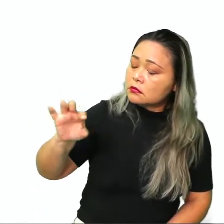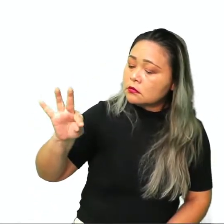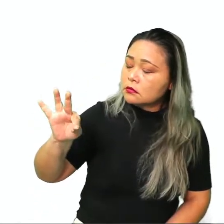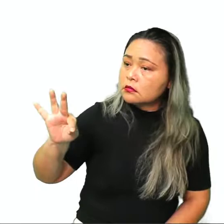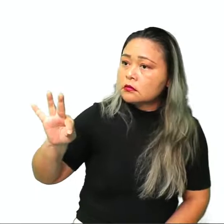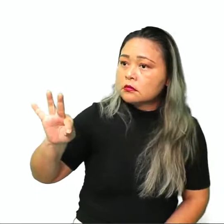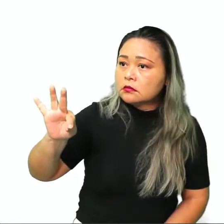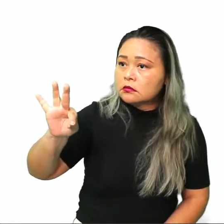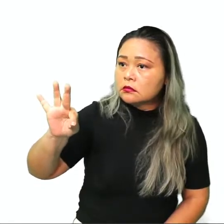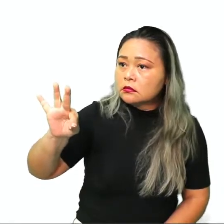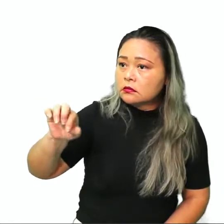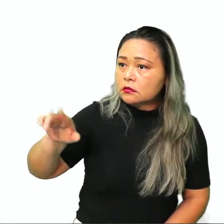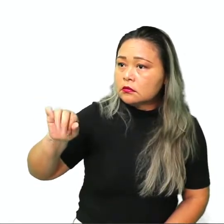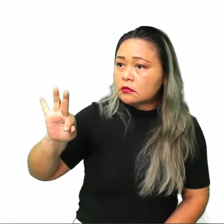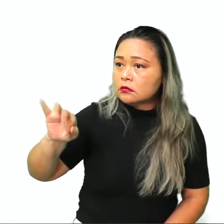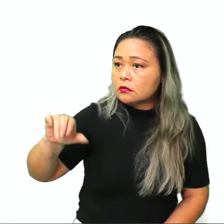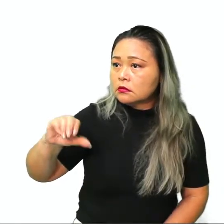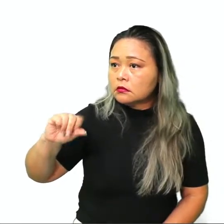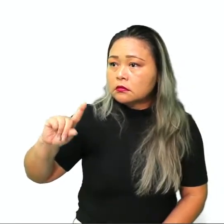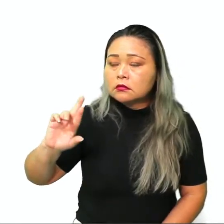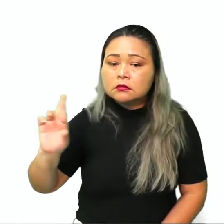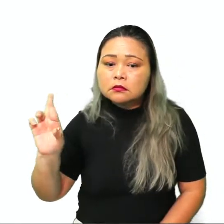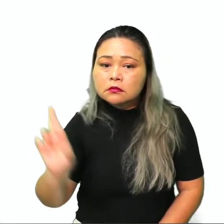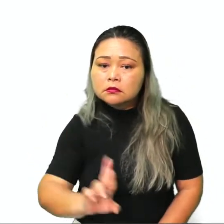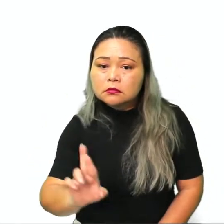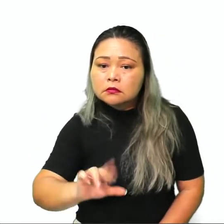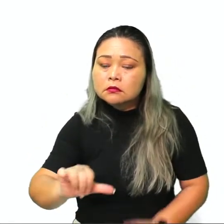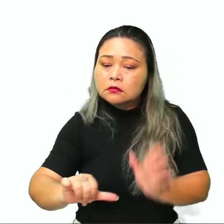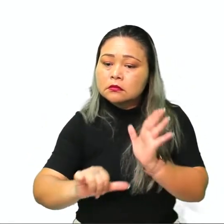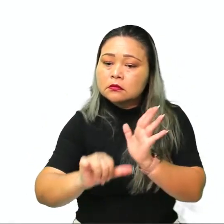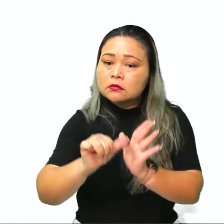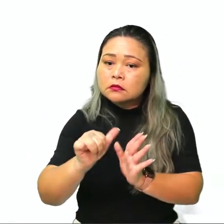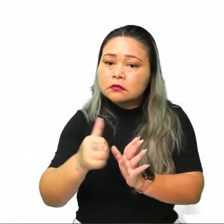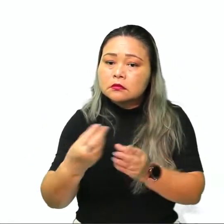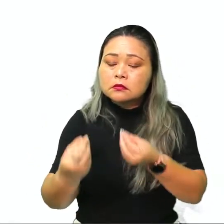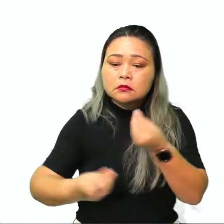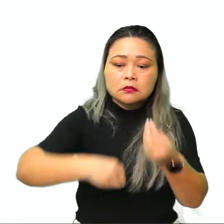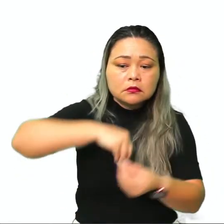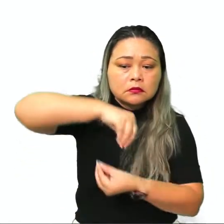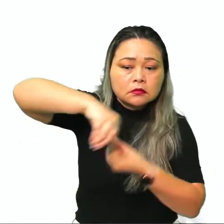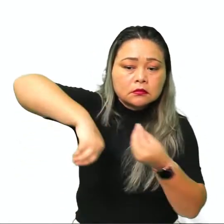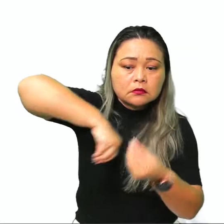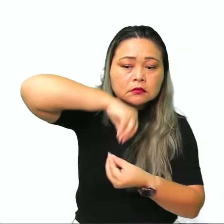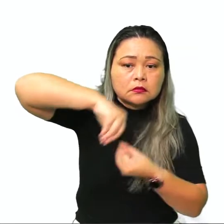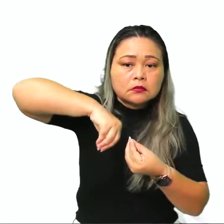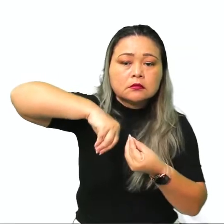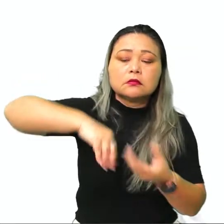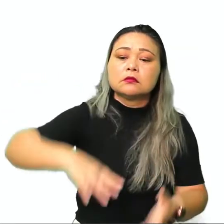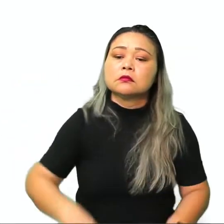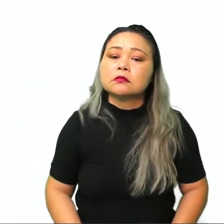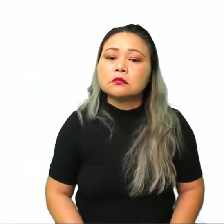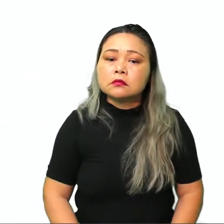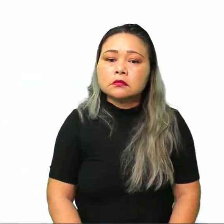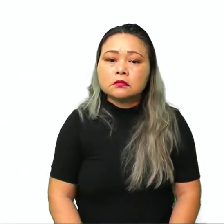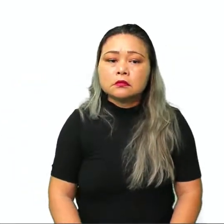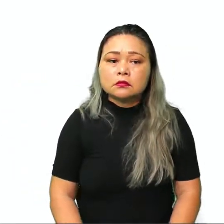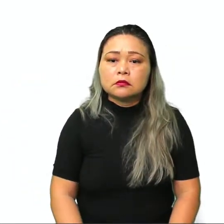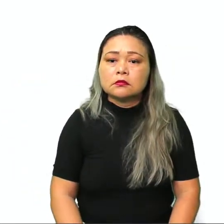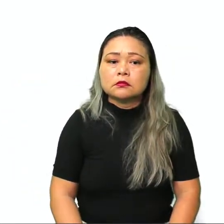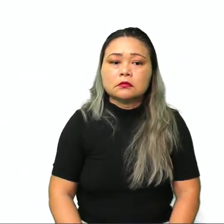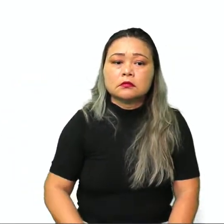lá, repetindo. Quais as características favoráveis descritas para o surgimento dos primeiros seres, segundo a hipótese